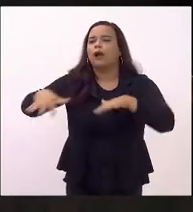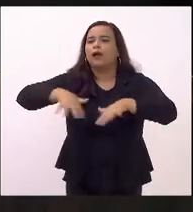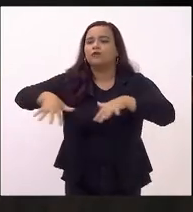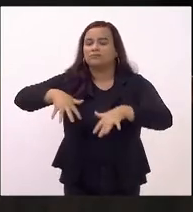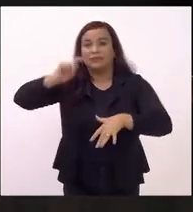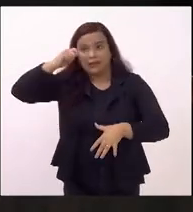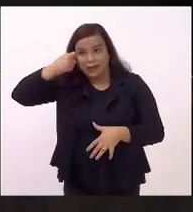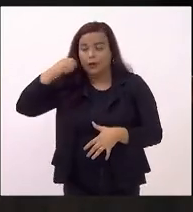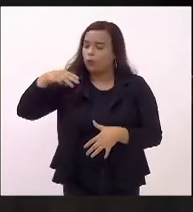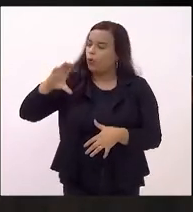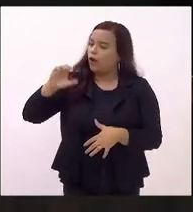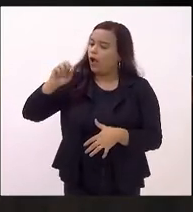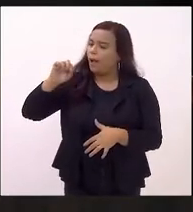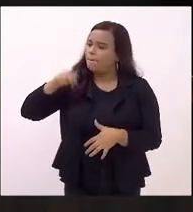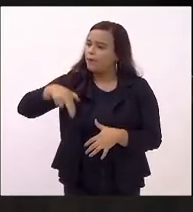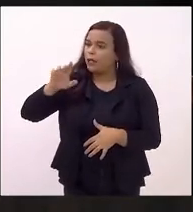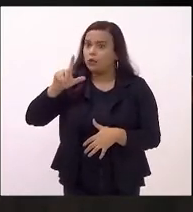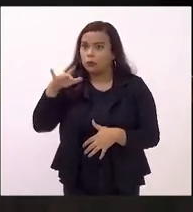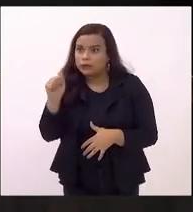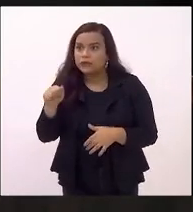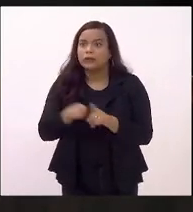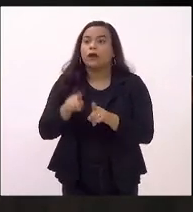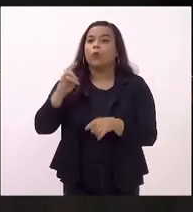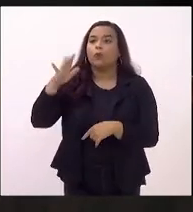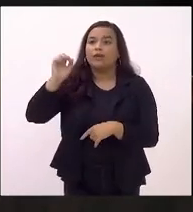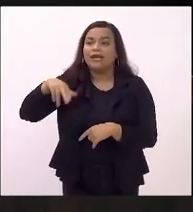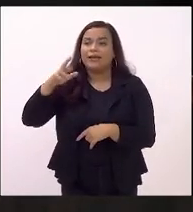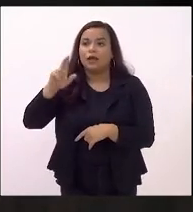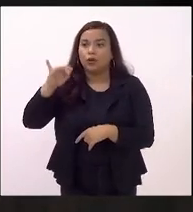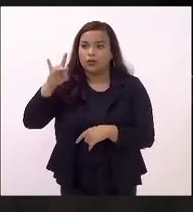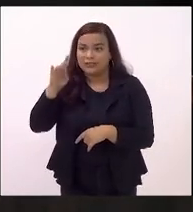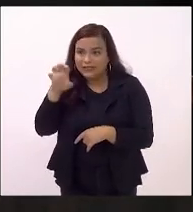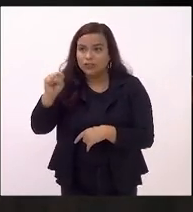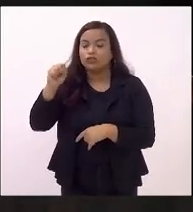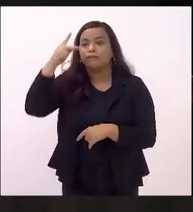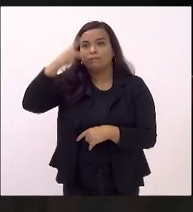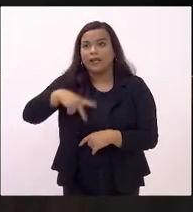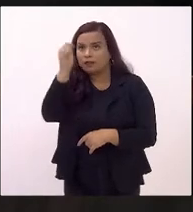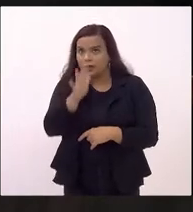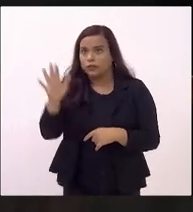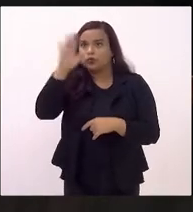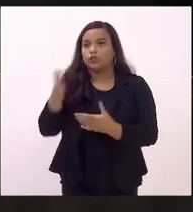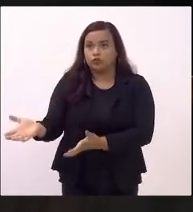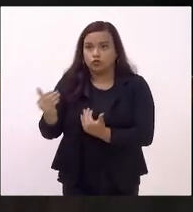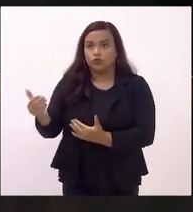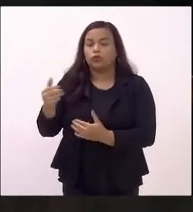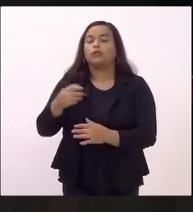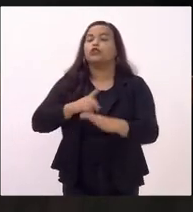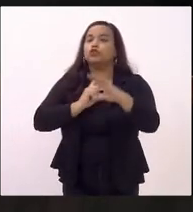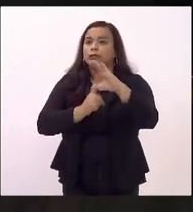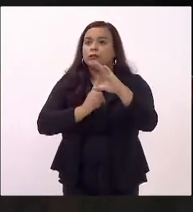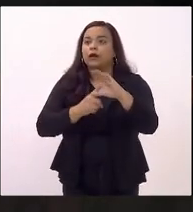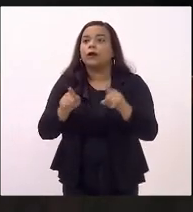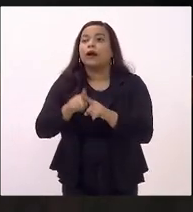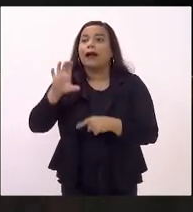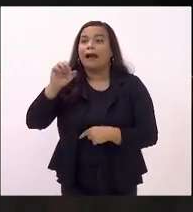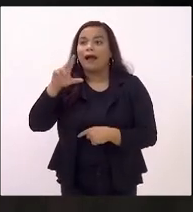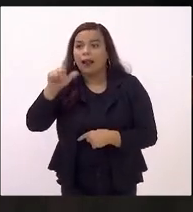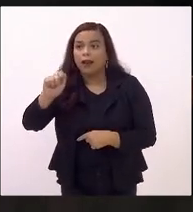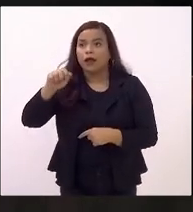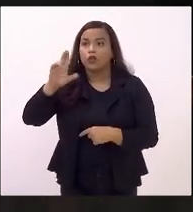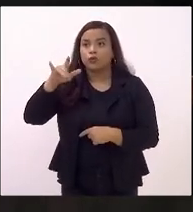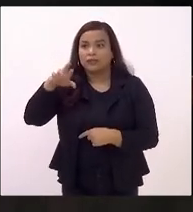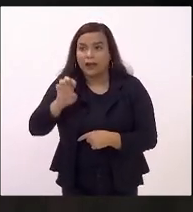de William Rodrigues, presidente nacional da Juventude Socialista, de Carla Luciene, diretora cofundadora